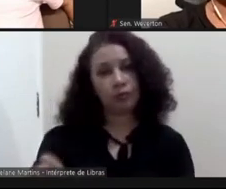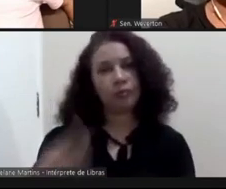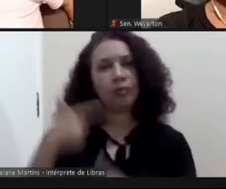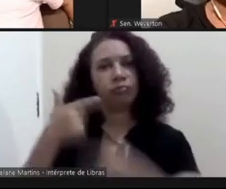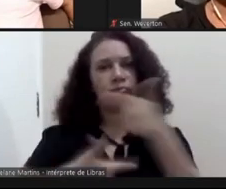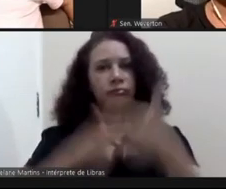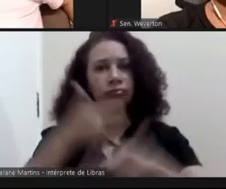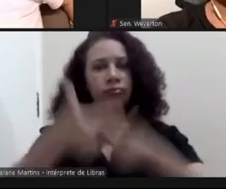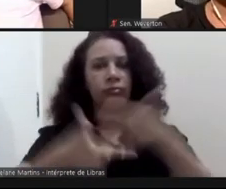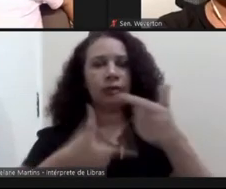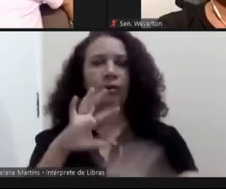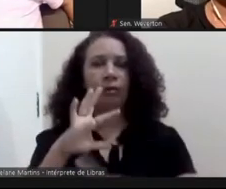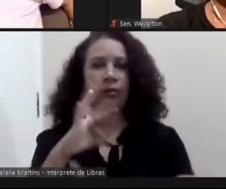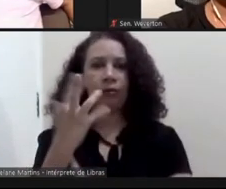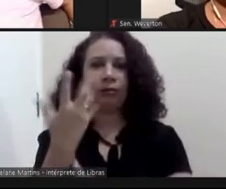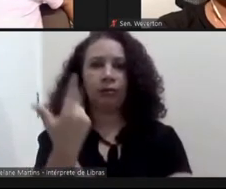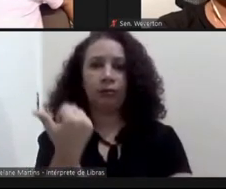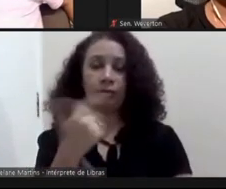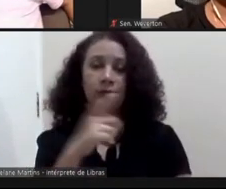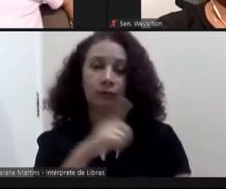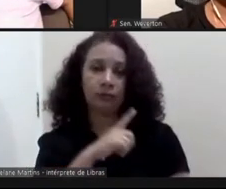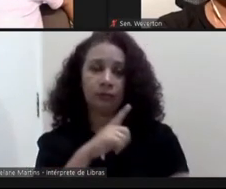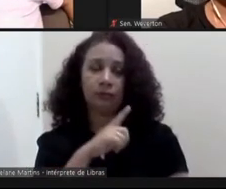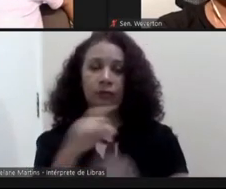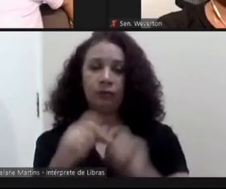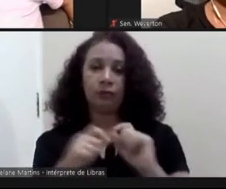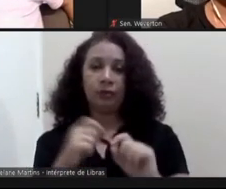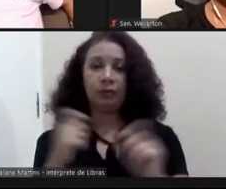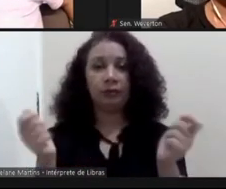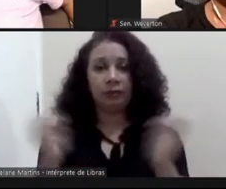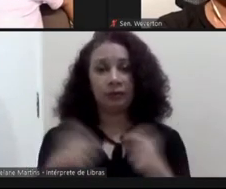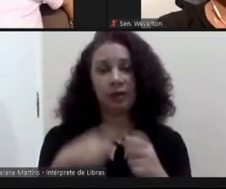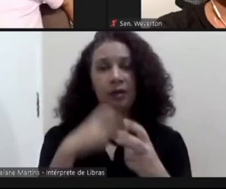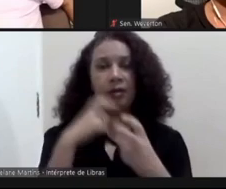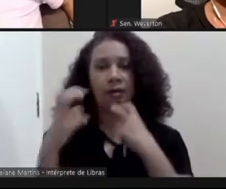gente tem atualmente para gritar.